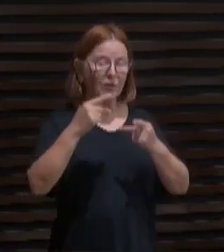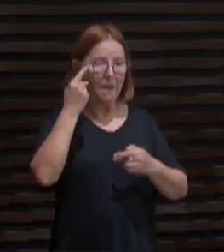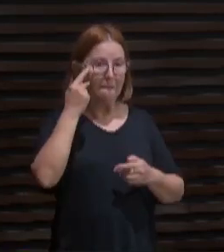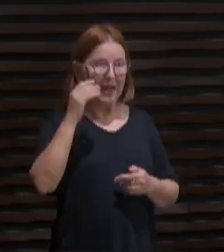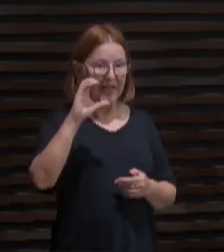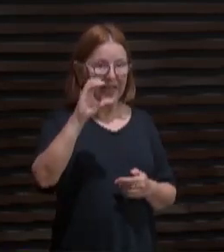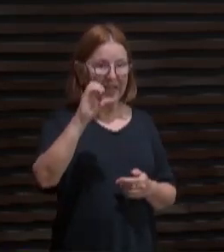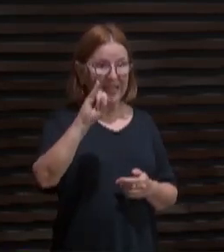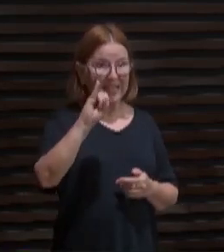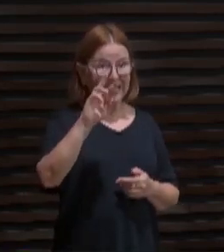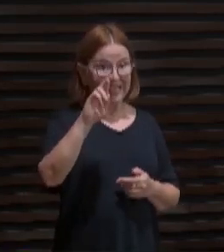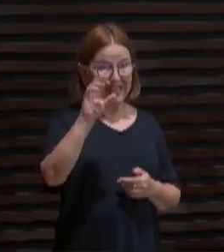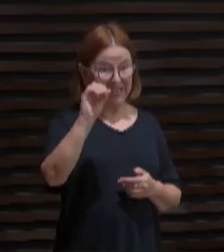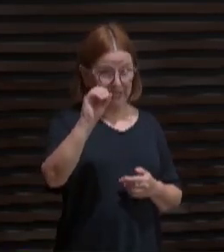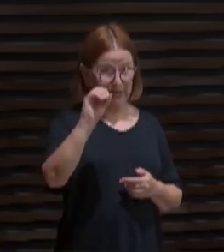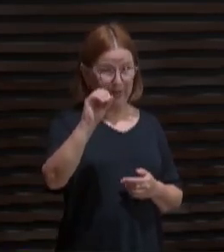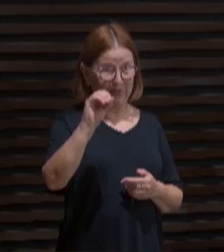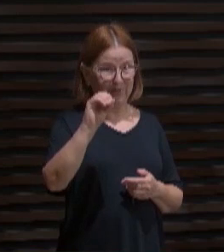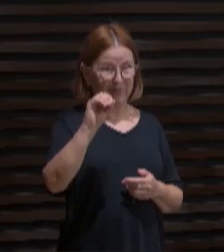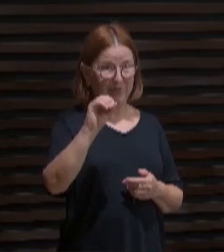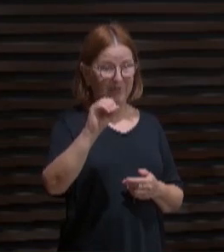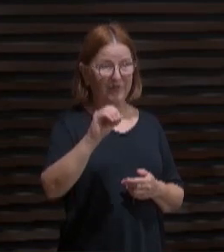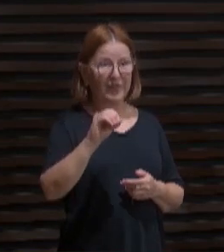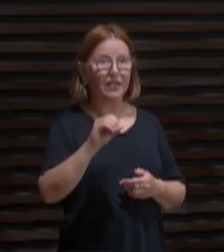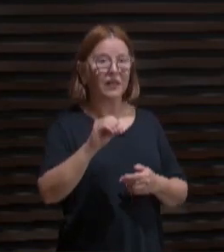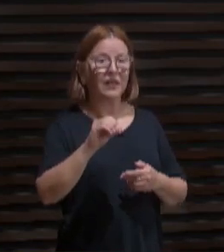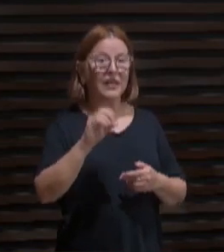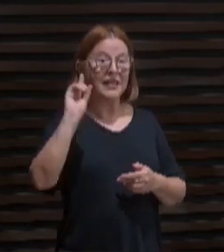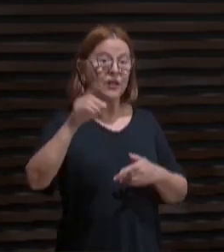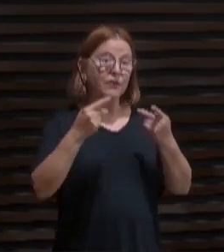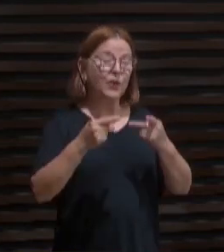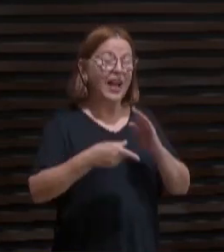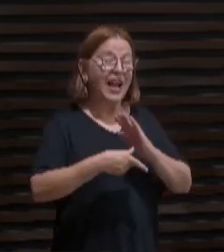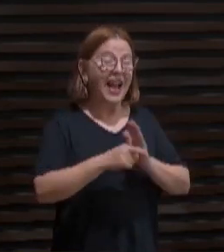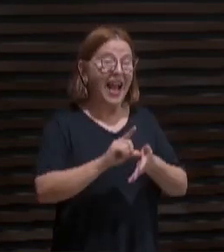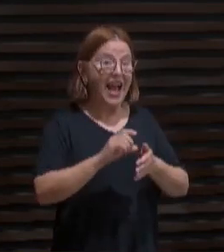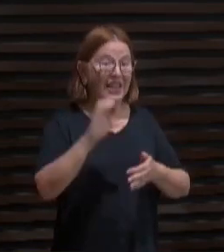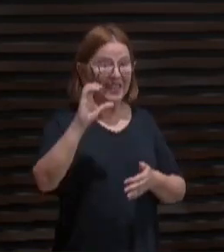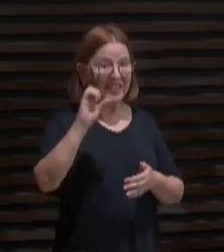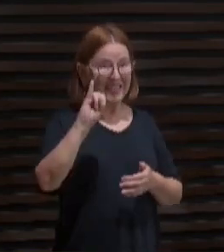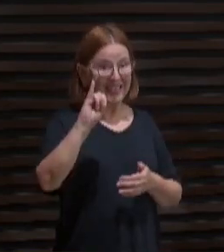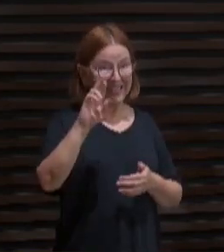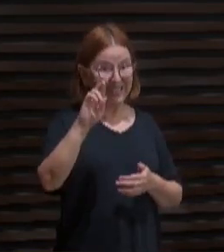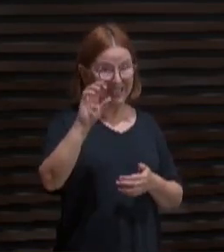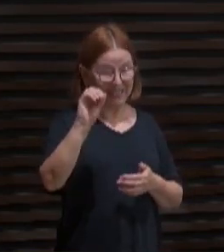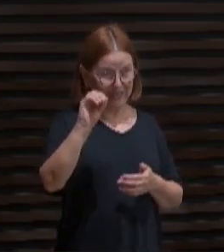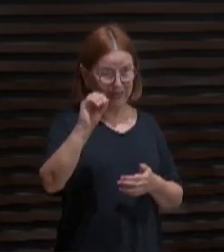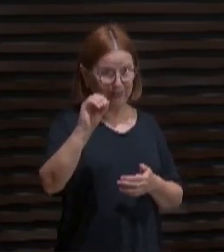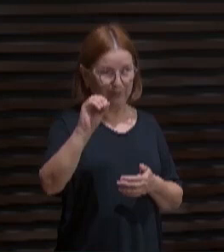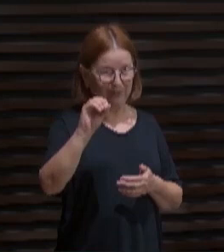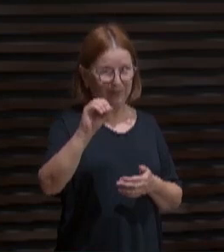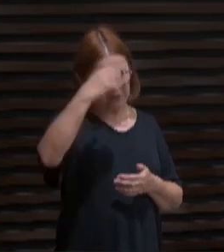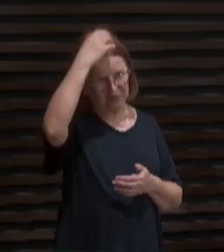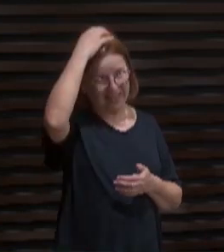grande, 350 anos antes de Ciro nascer, porque ele é o Deus soberano que vai governar as nossas vidas.